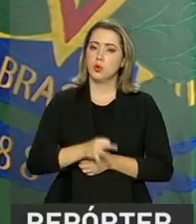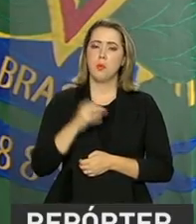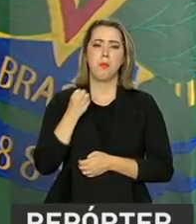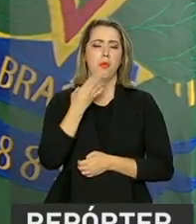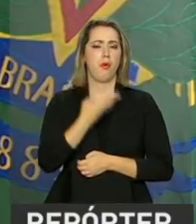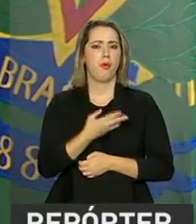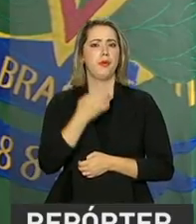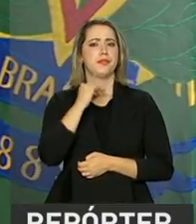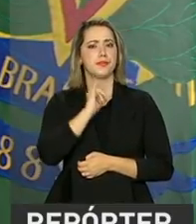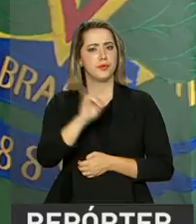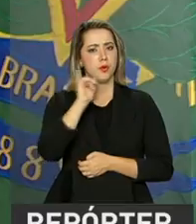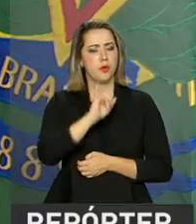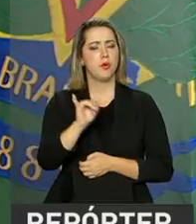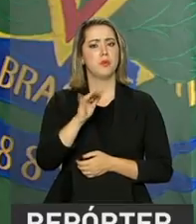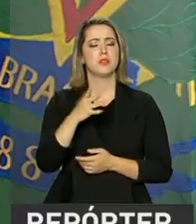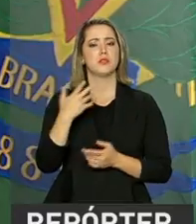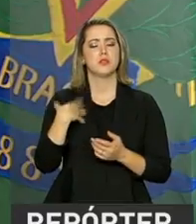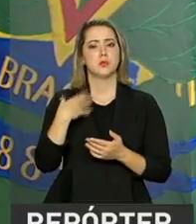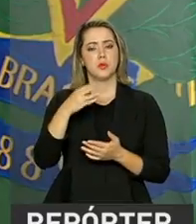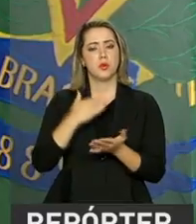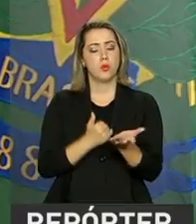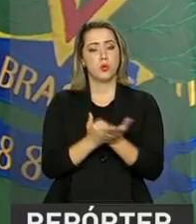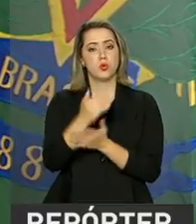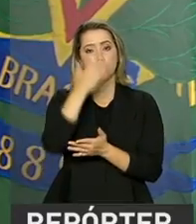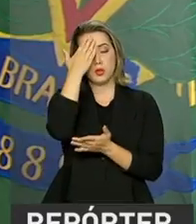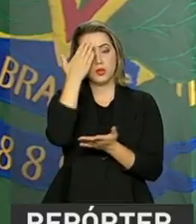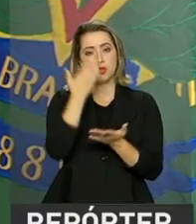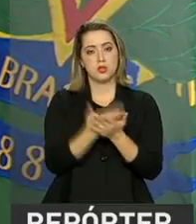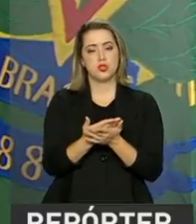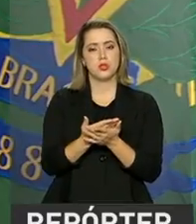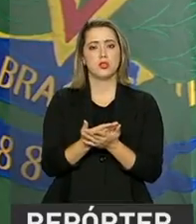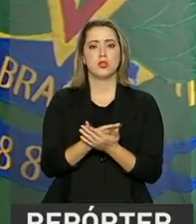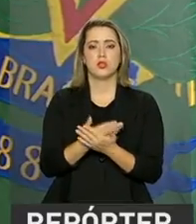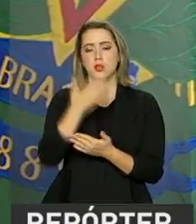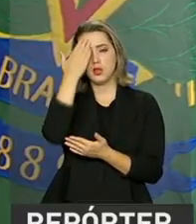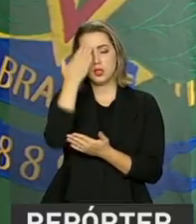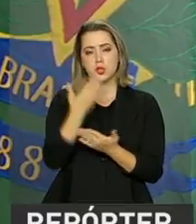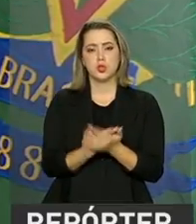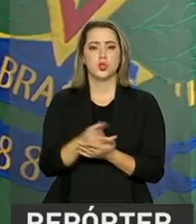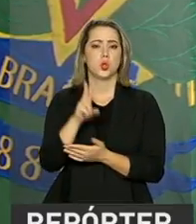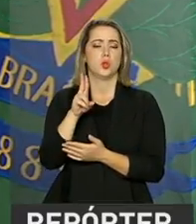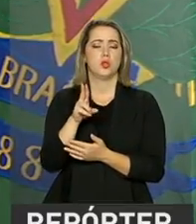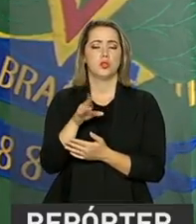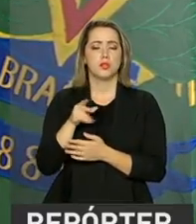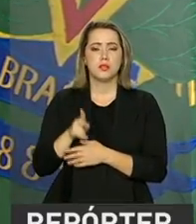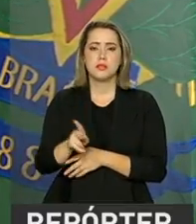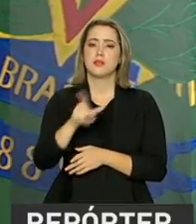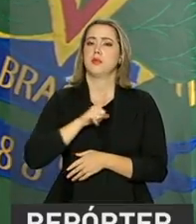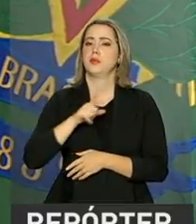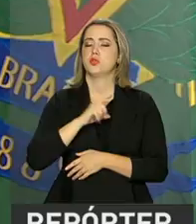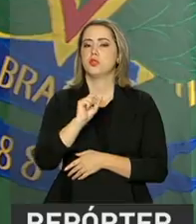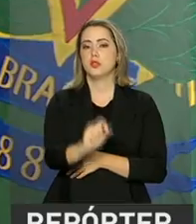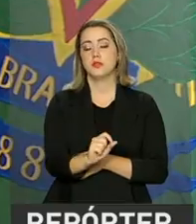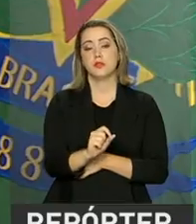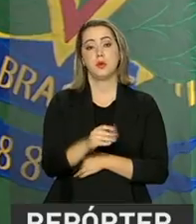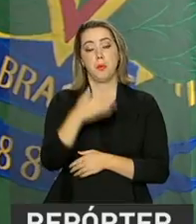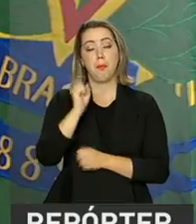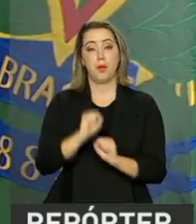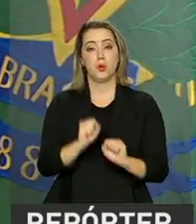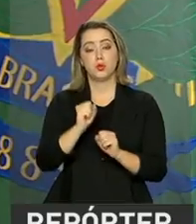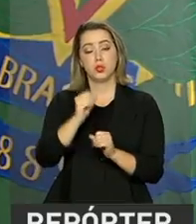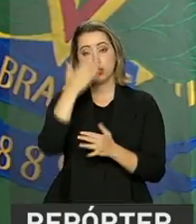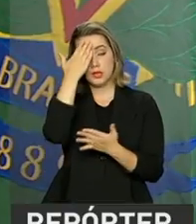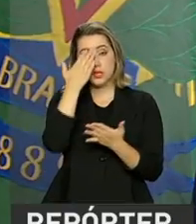para manter a confiança confiança que nunca me faltou e pode acreditar o